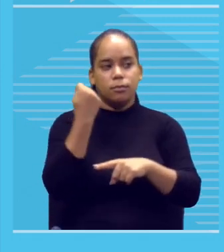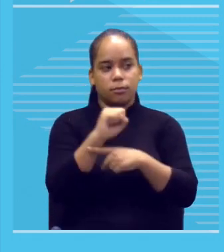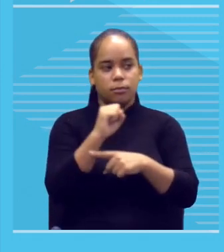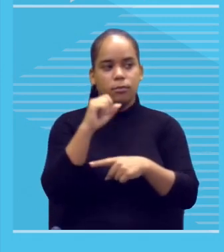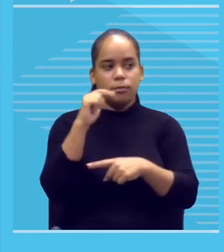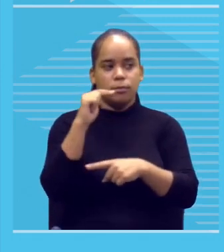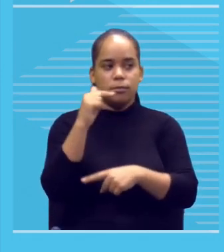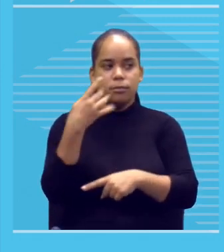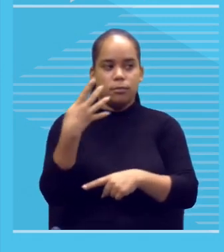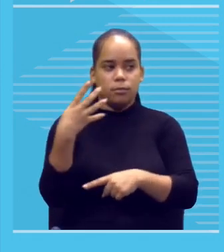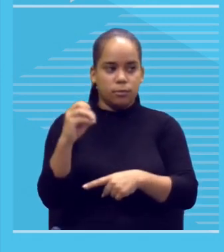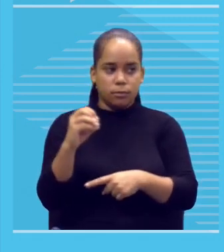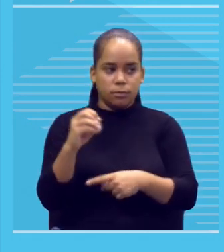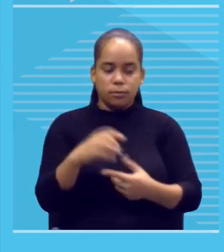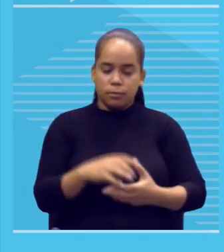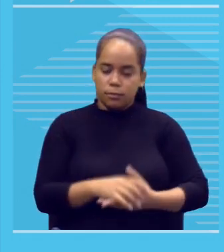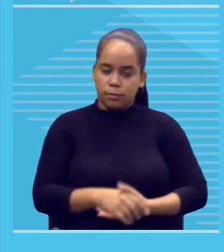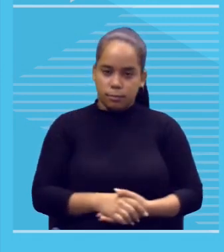8740